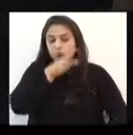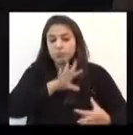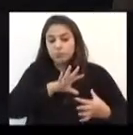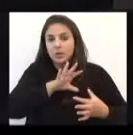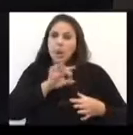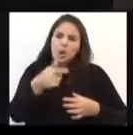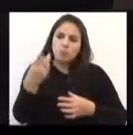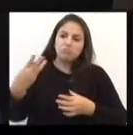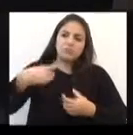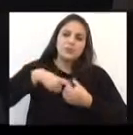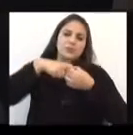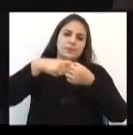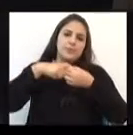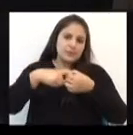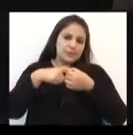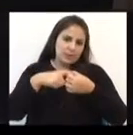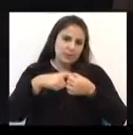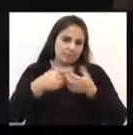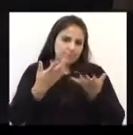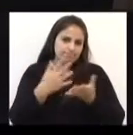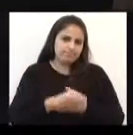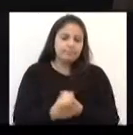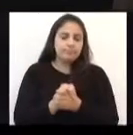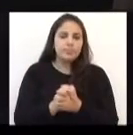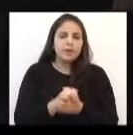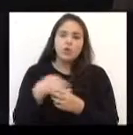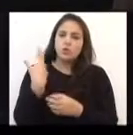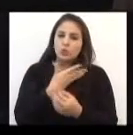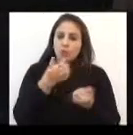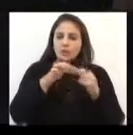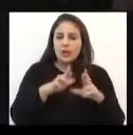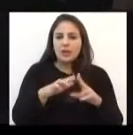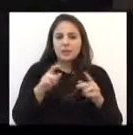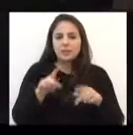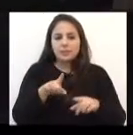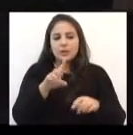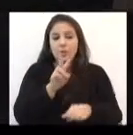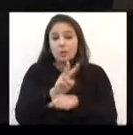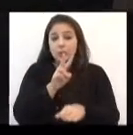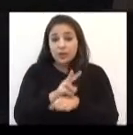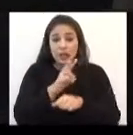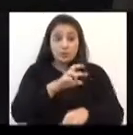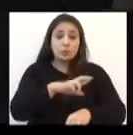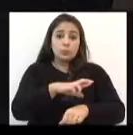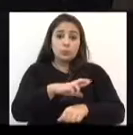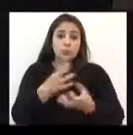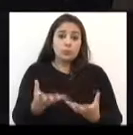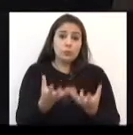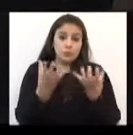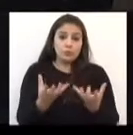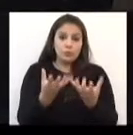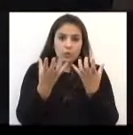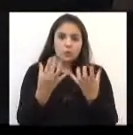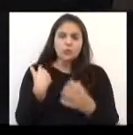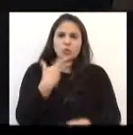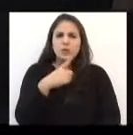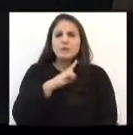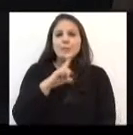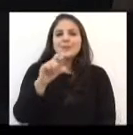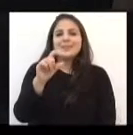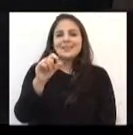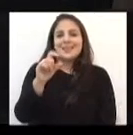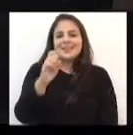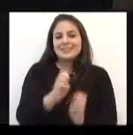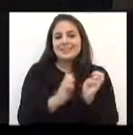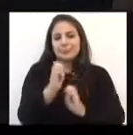outros terceirizados com parceria. O nosso ramo hoje da proteção contra incêndio, eu creio que em Passo Fundo hoje nós temos 10 empresas, entre